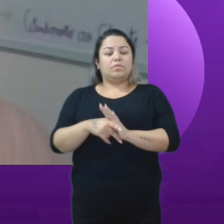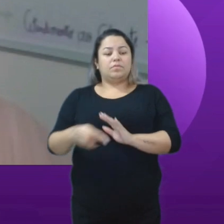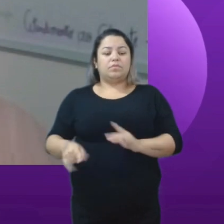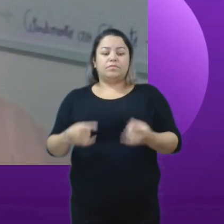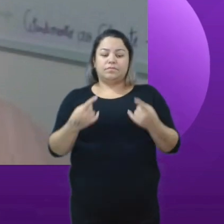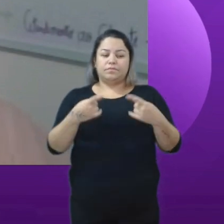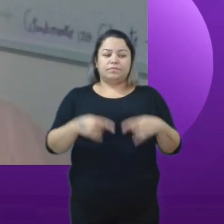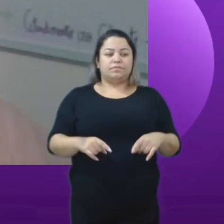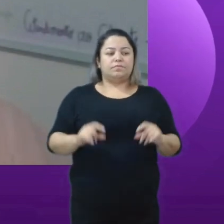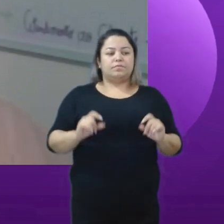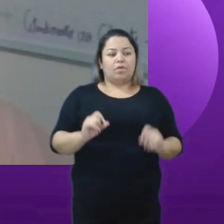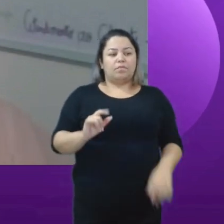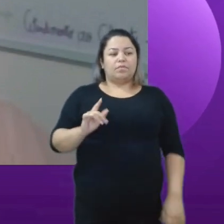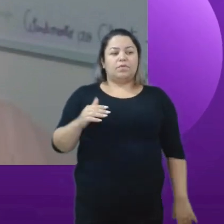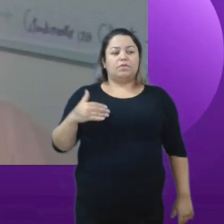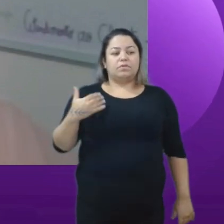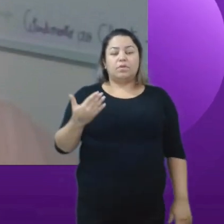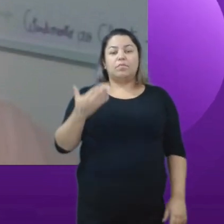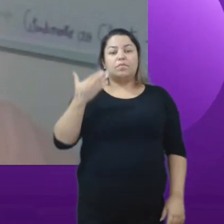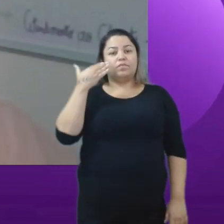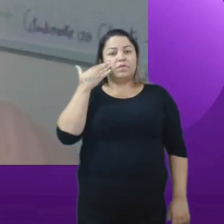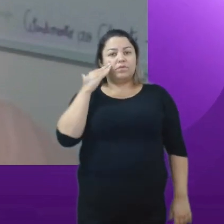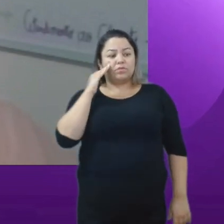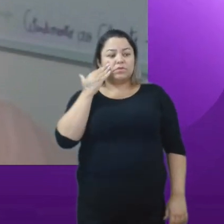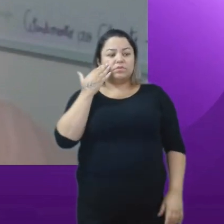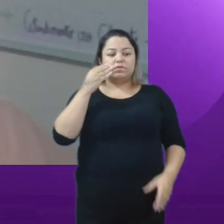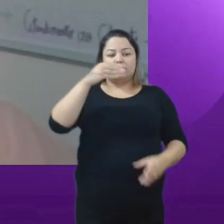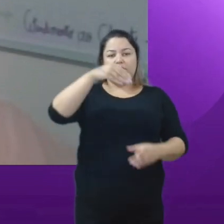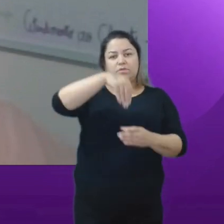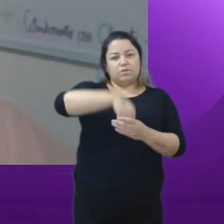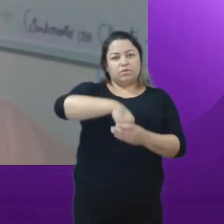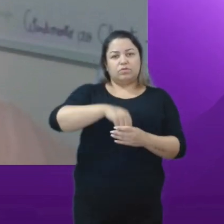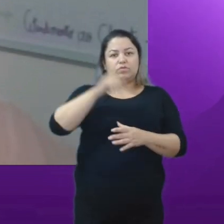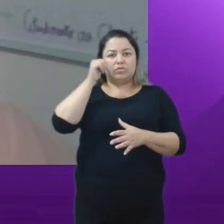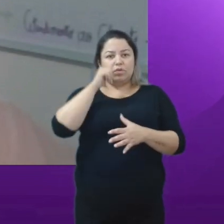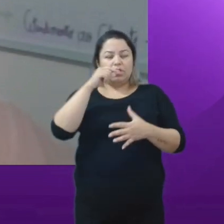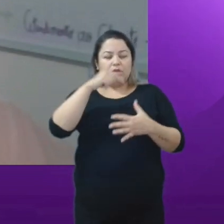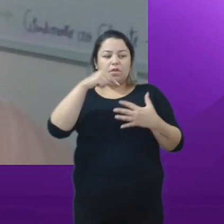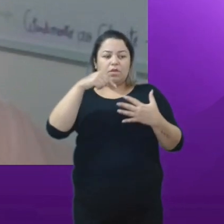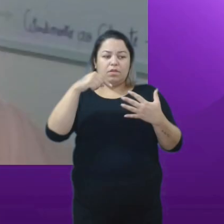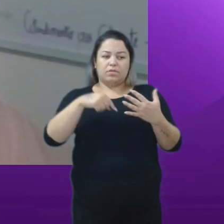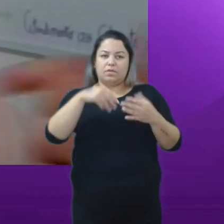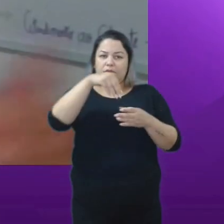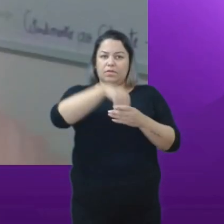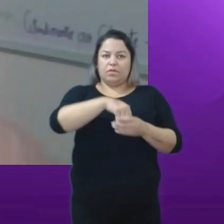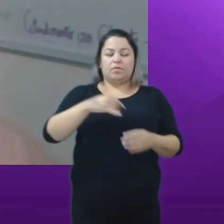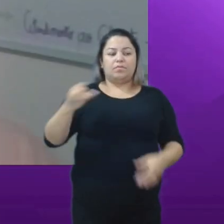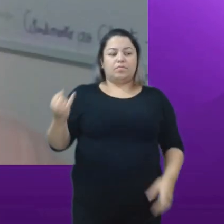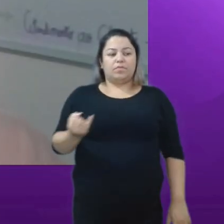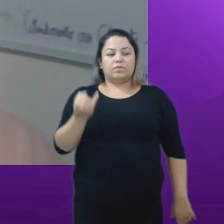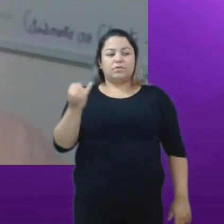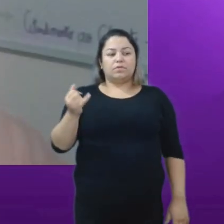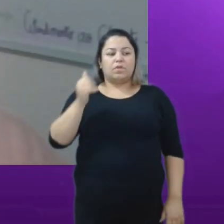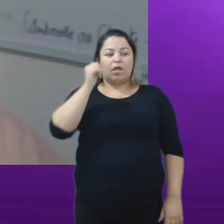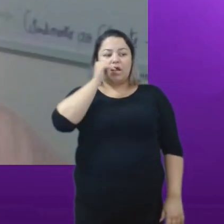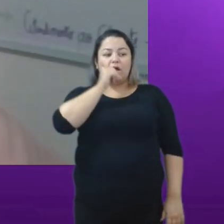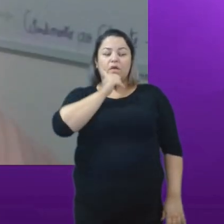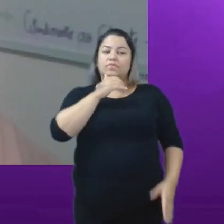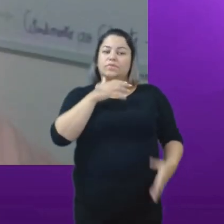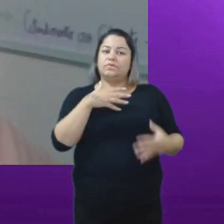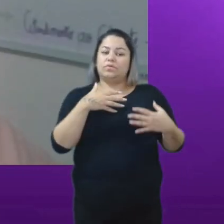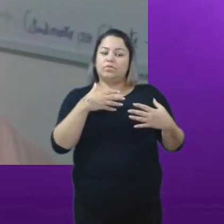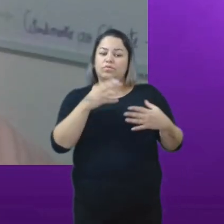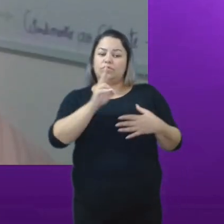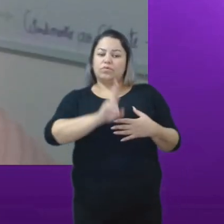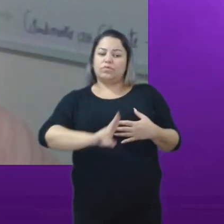política. Então, o que a gente entende dentro do Elas por Elas é que é importante que as mulheres se apropriem do uso